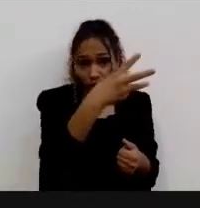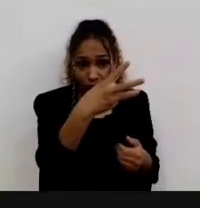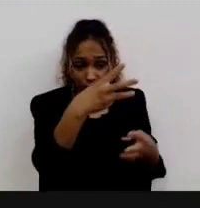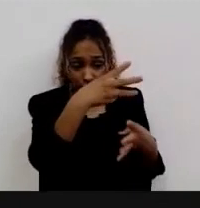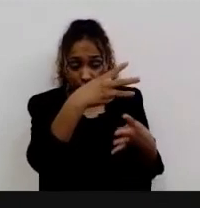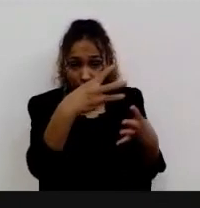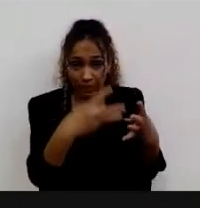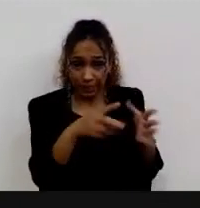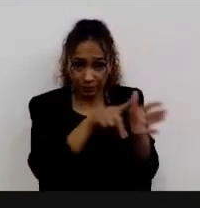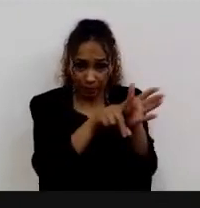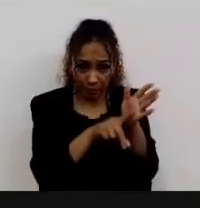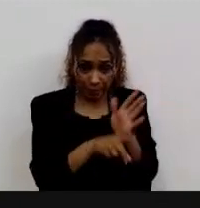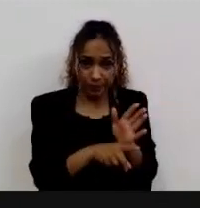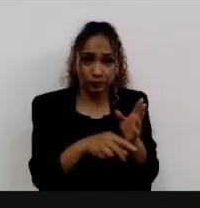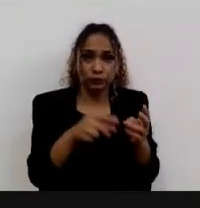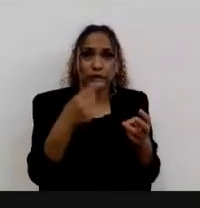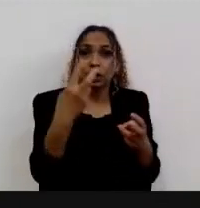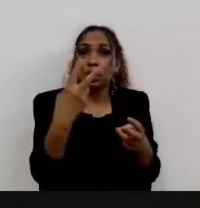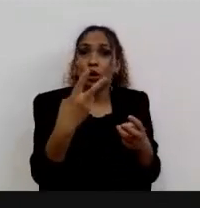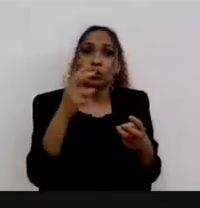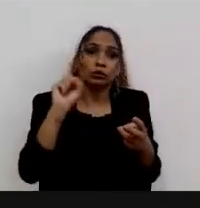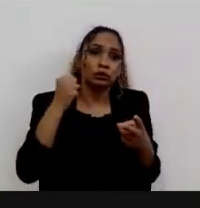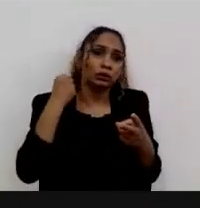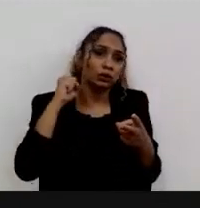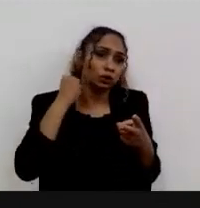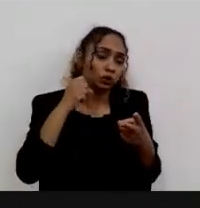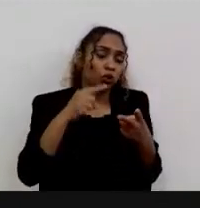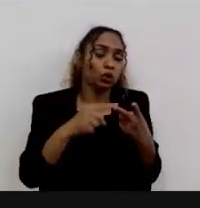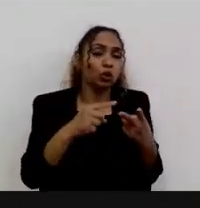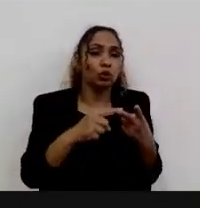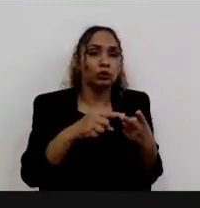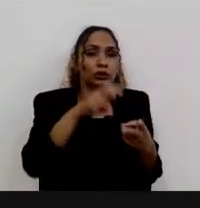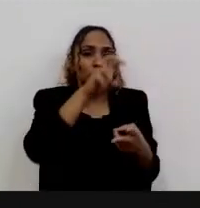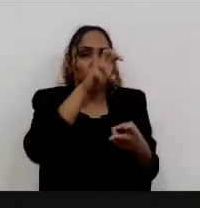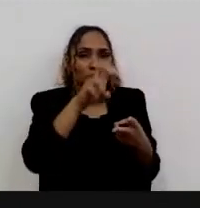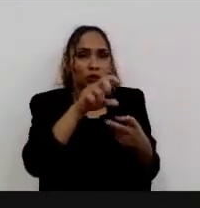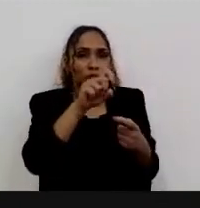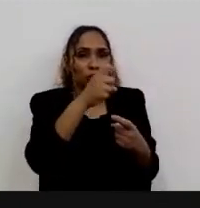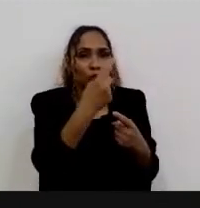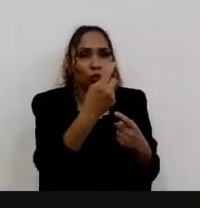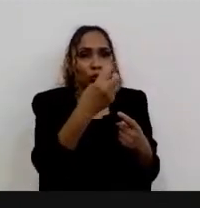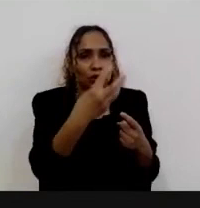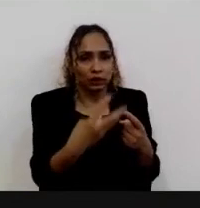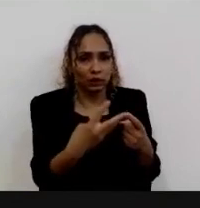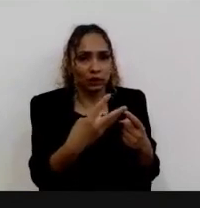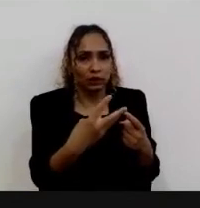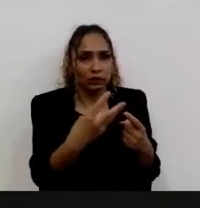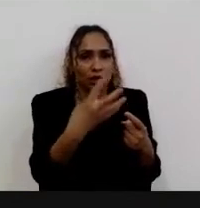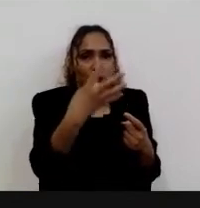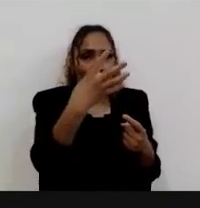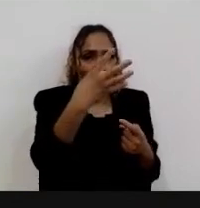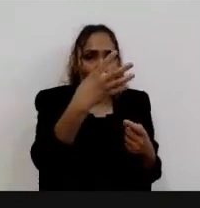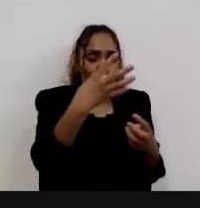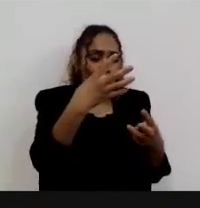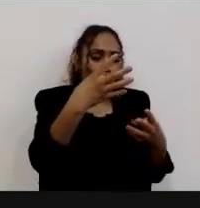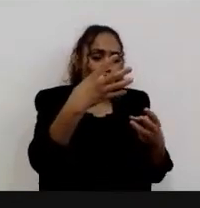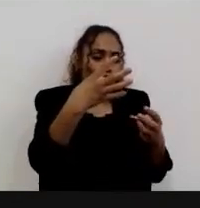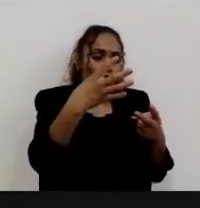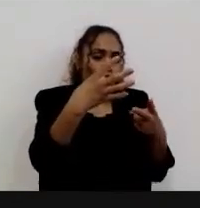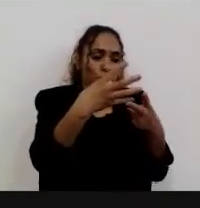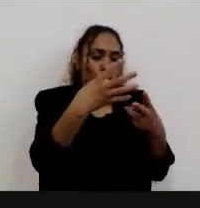cada uma das perguntas, e o senador 2 deu 5 para a pergunta 1 e 3, e 4 para as perguntas 2 e